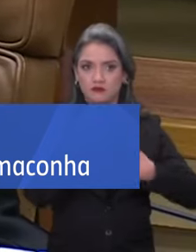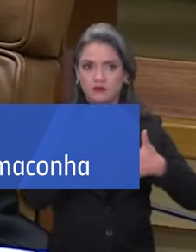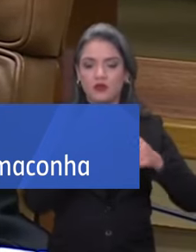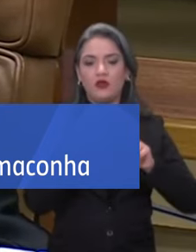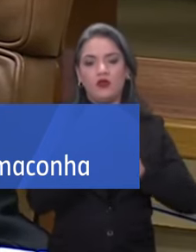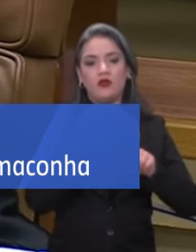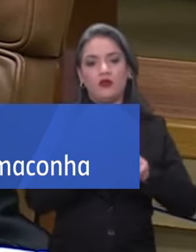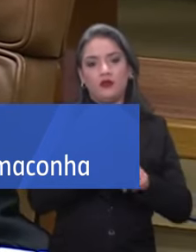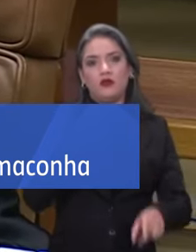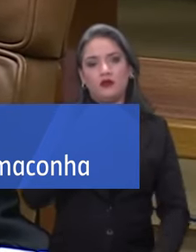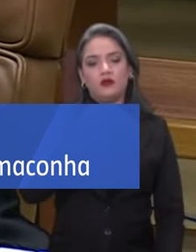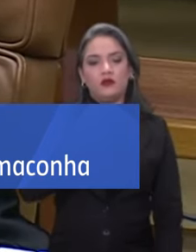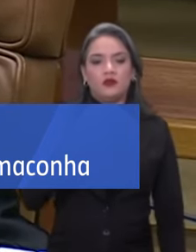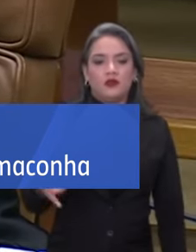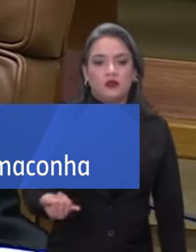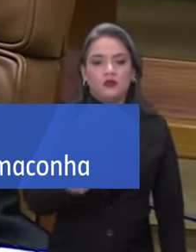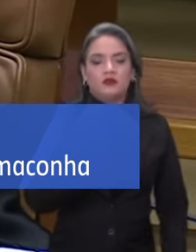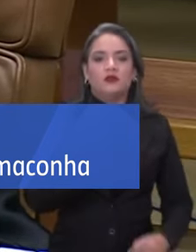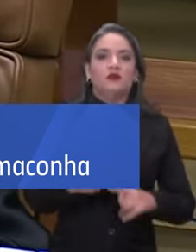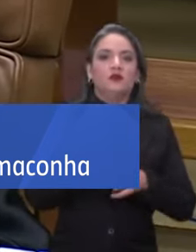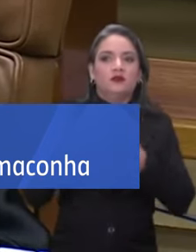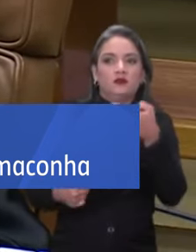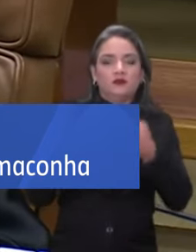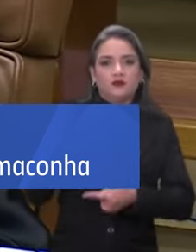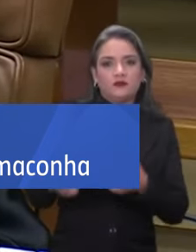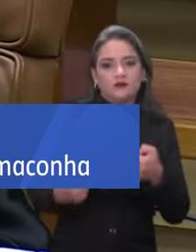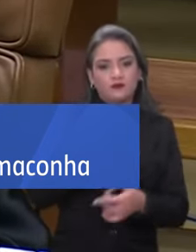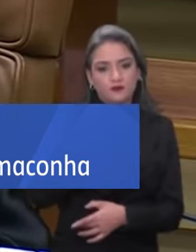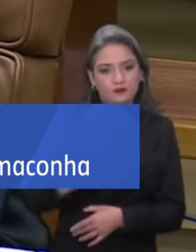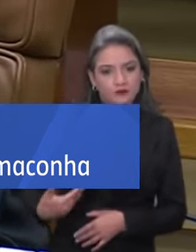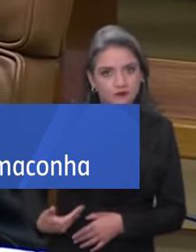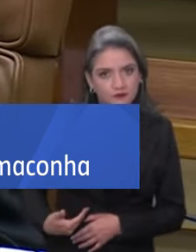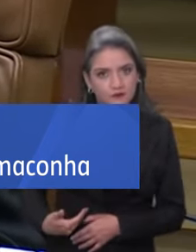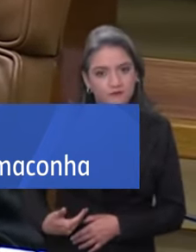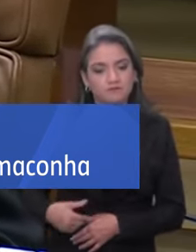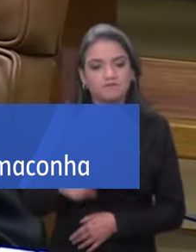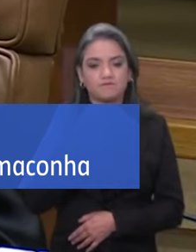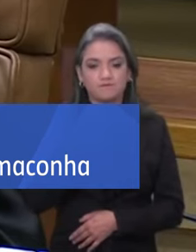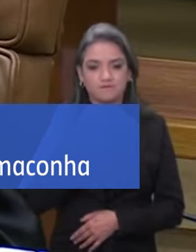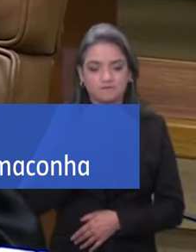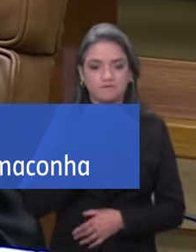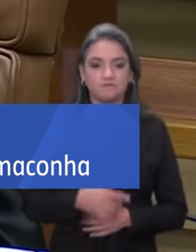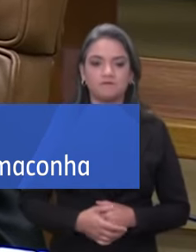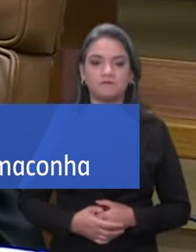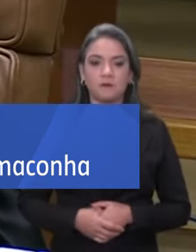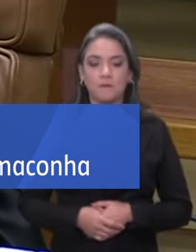CNJ, como formulador de políticas públicas, do Estado juiz.